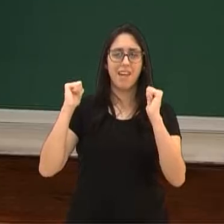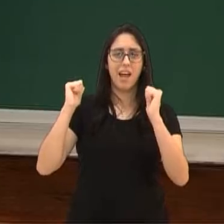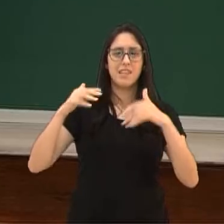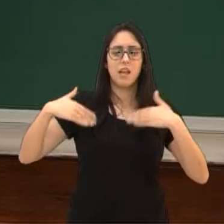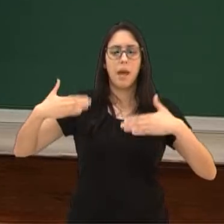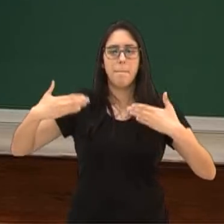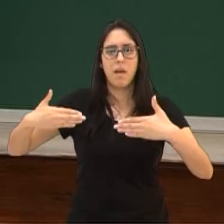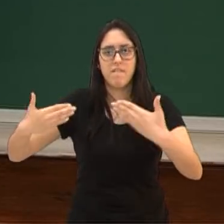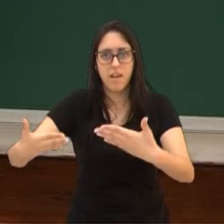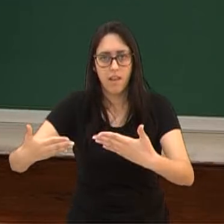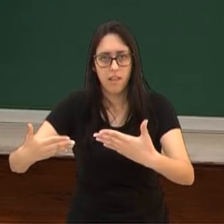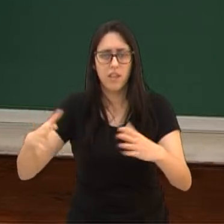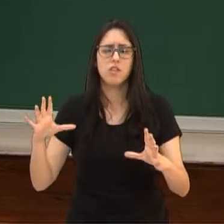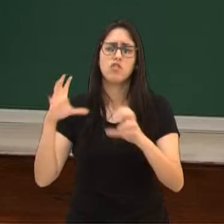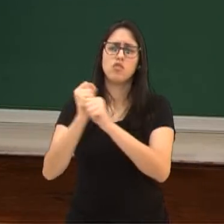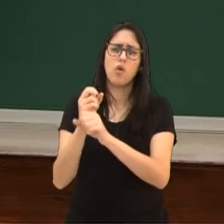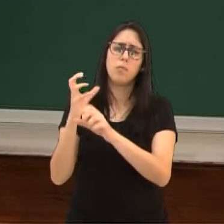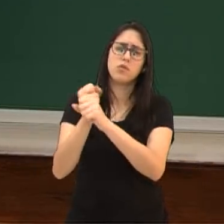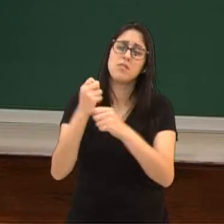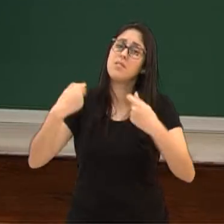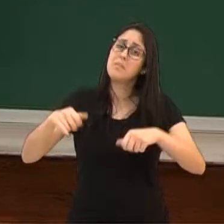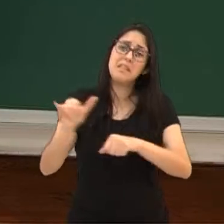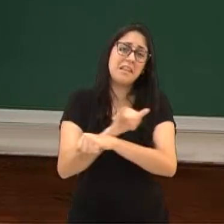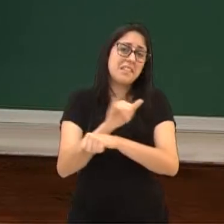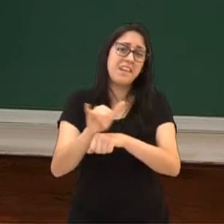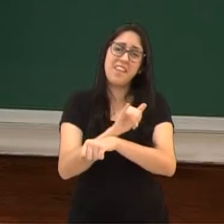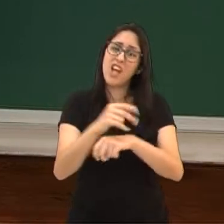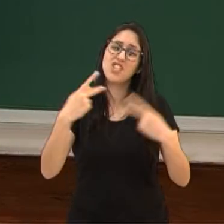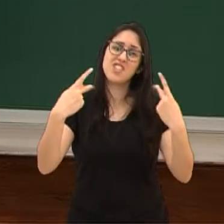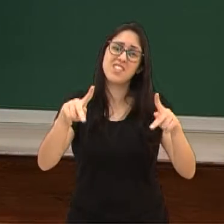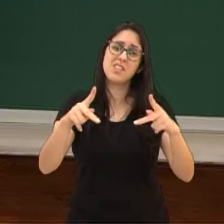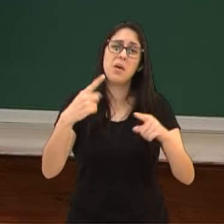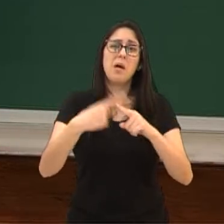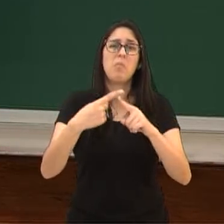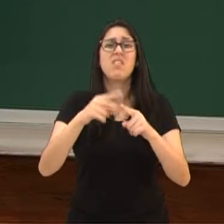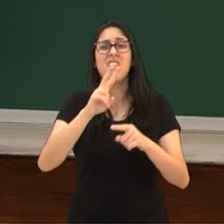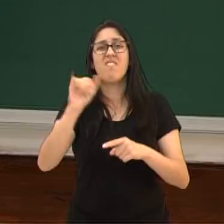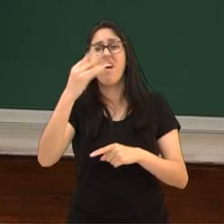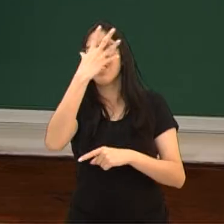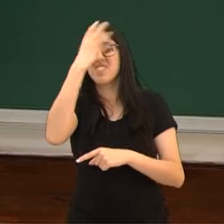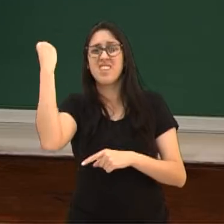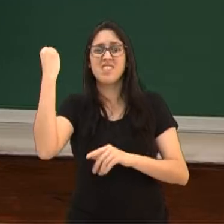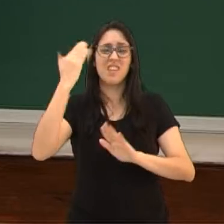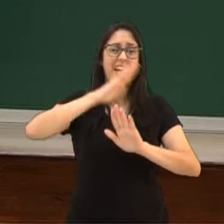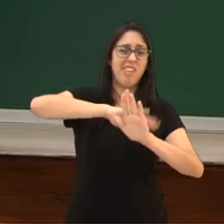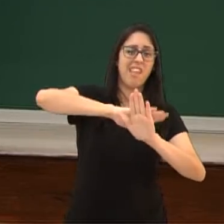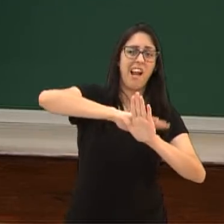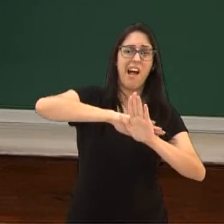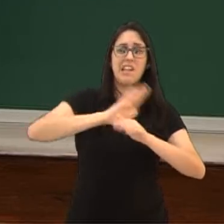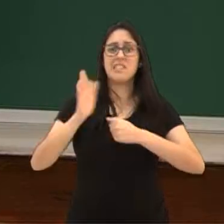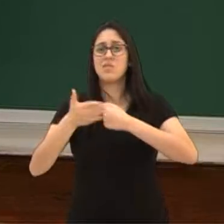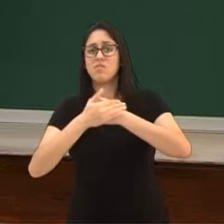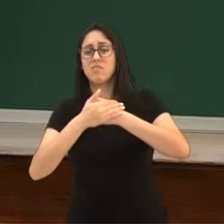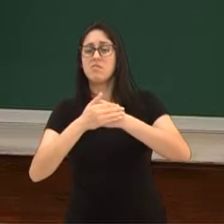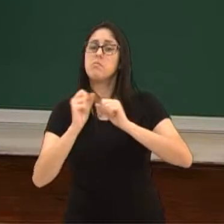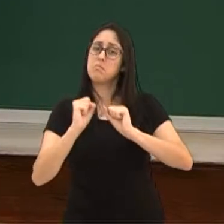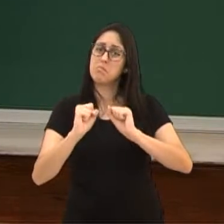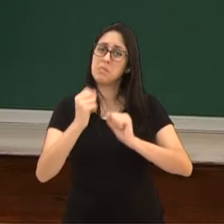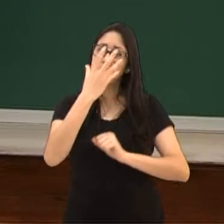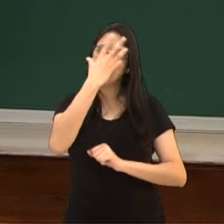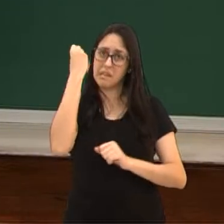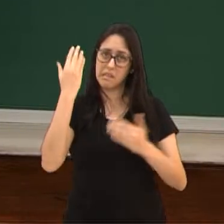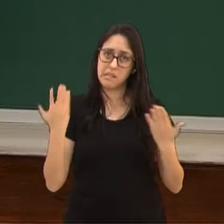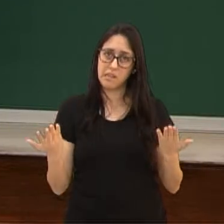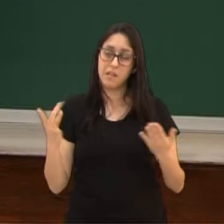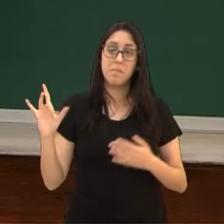somando cada linha. Tem que montar uma estratégia, porque senão você esquece algum lá atrás, escondidinho, ok? Como